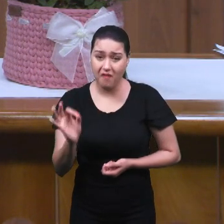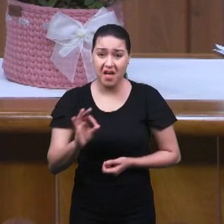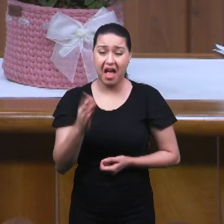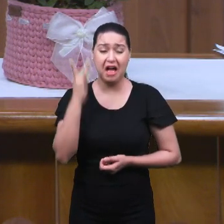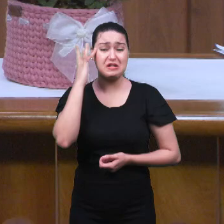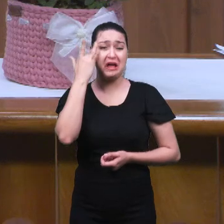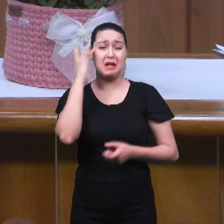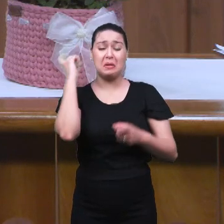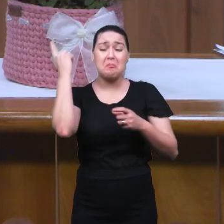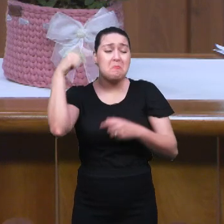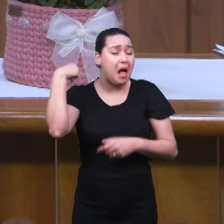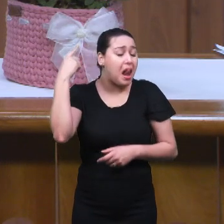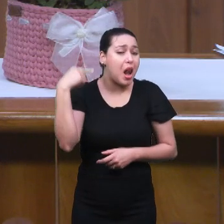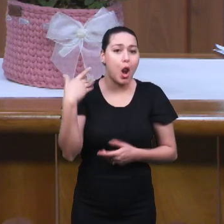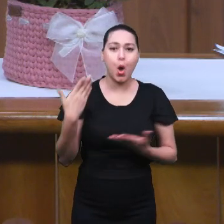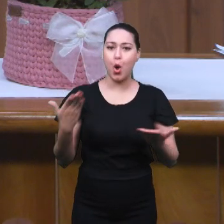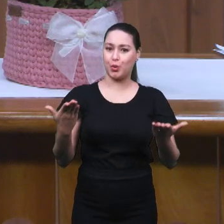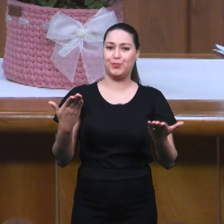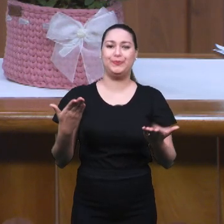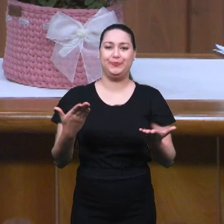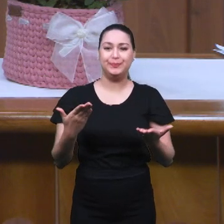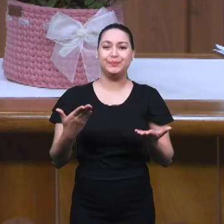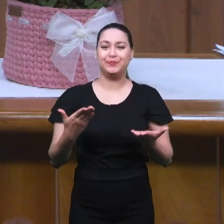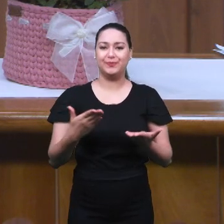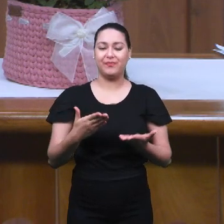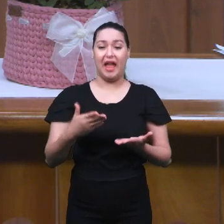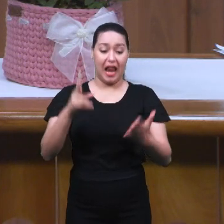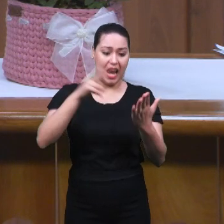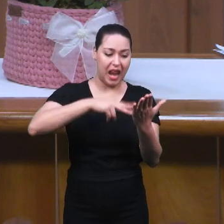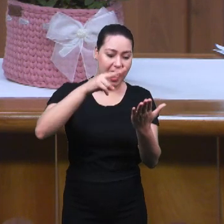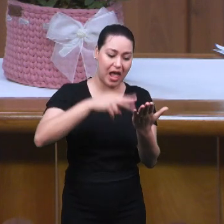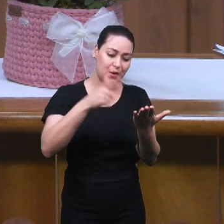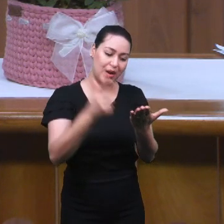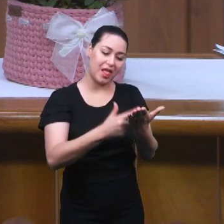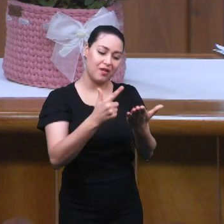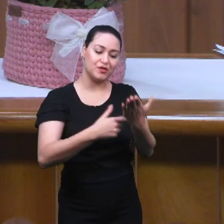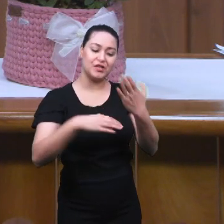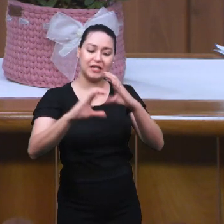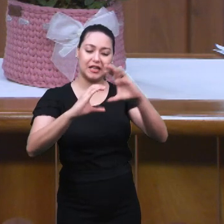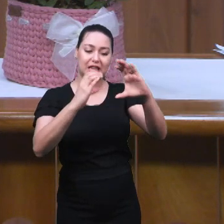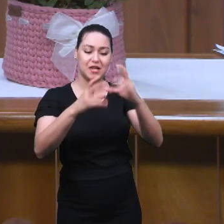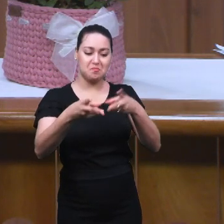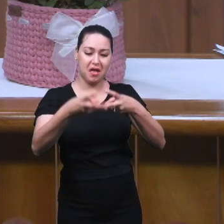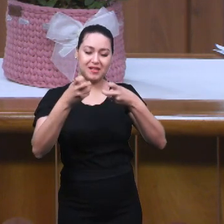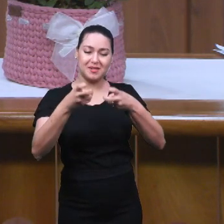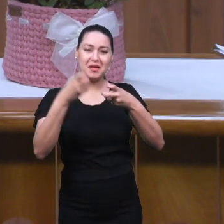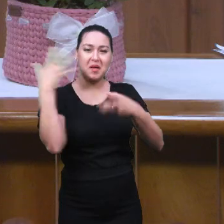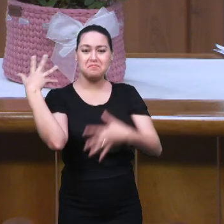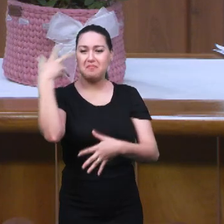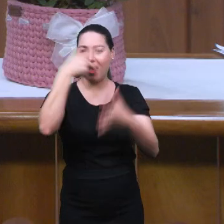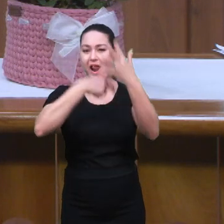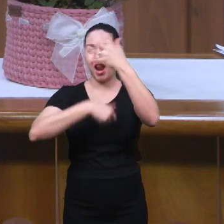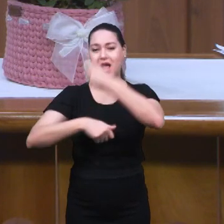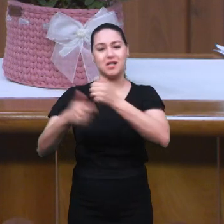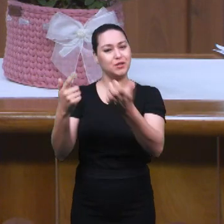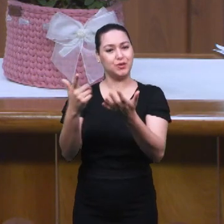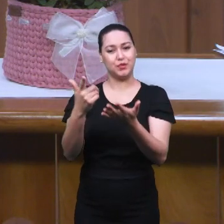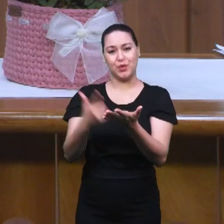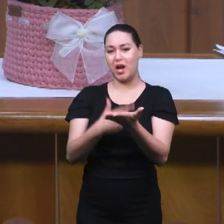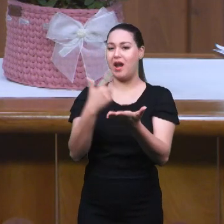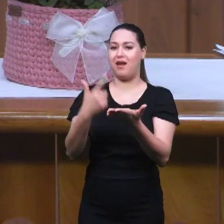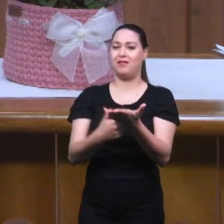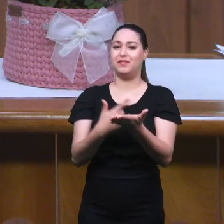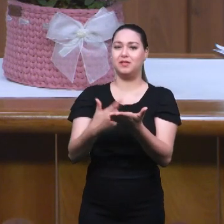Você começa a ler o livro de Cantares e começa a ver as belezas do livro, mas quem está aí fora